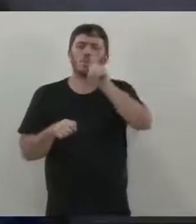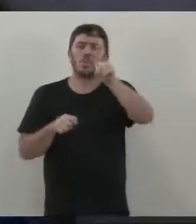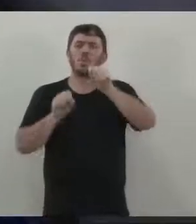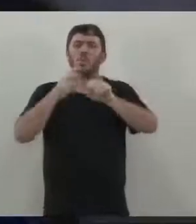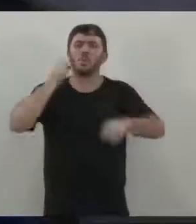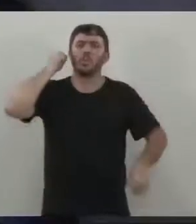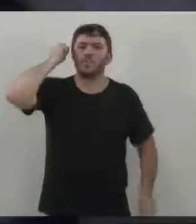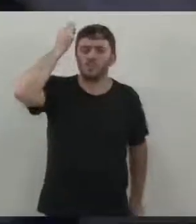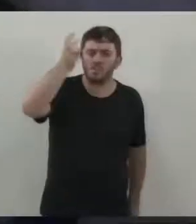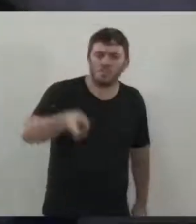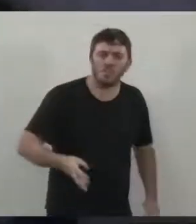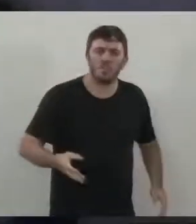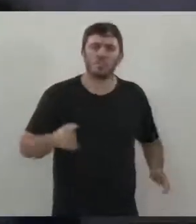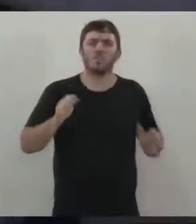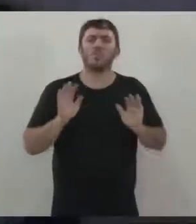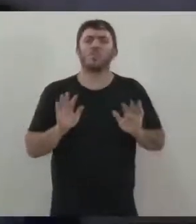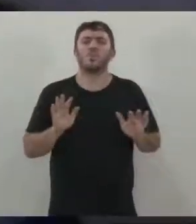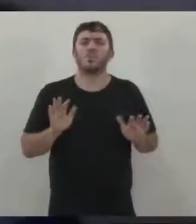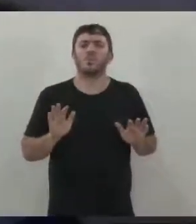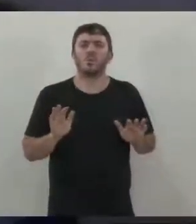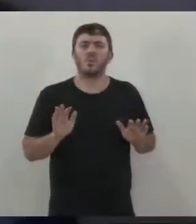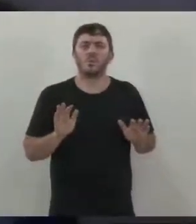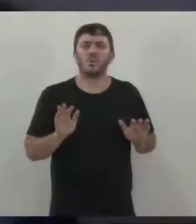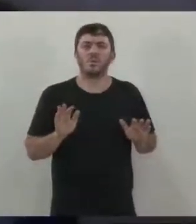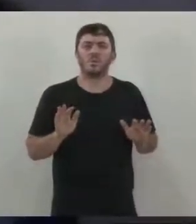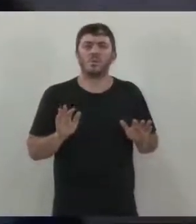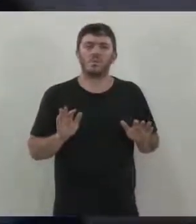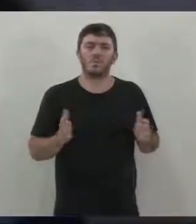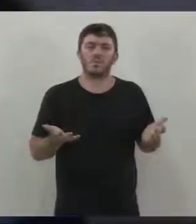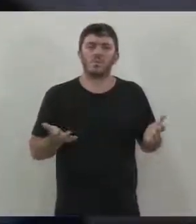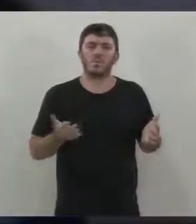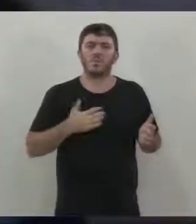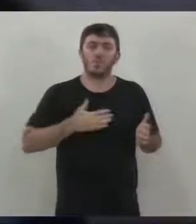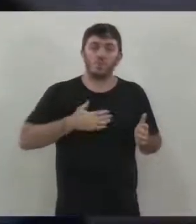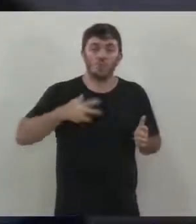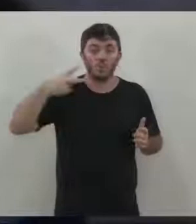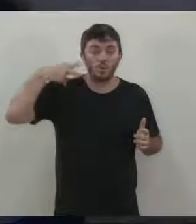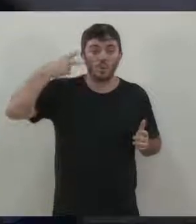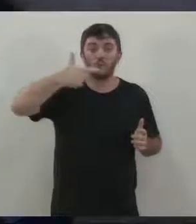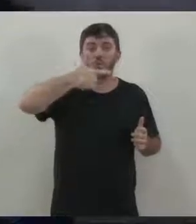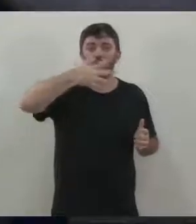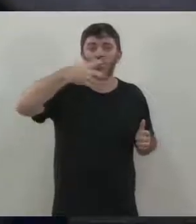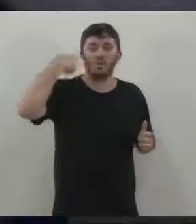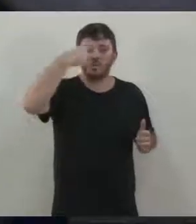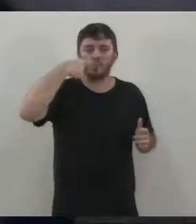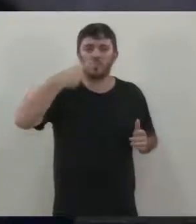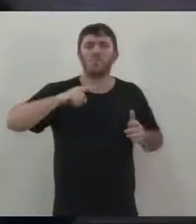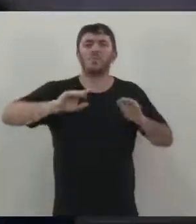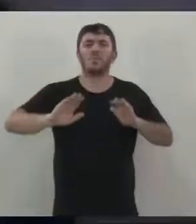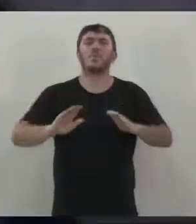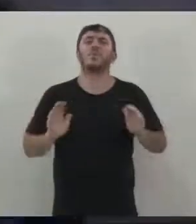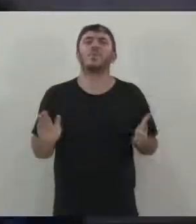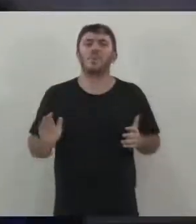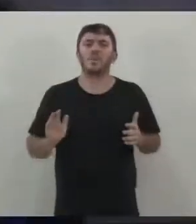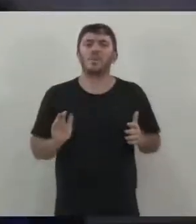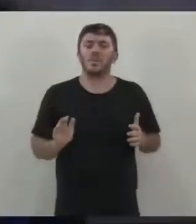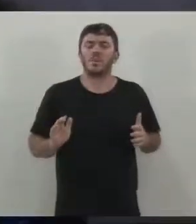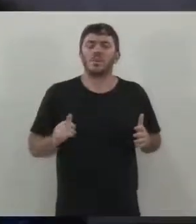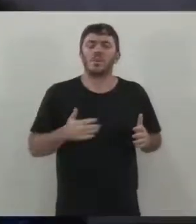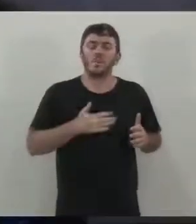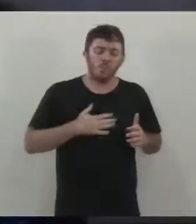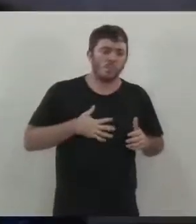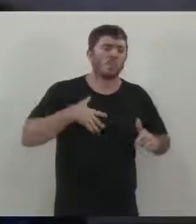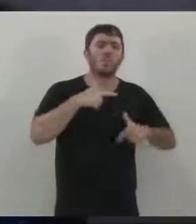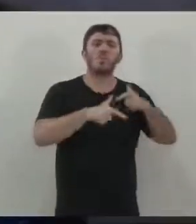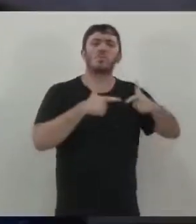madrugada, então nós somos vereadores 24 horas, né? É exatamente isso que nós somos, mas eu não precisava estar fazendo todo esse trabalho.